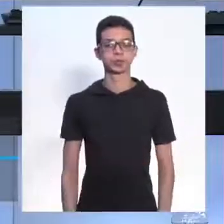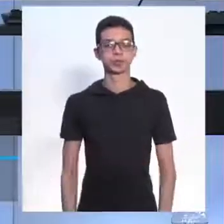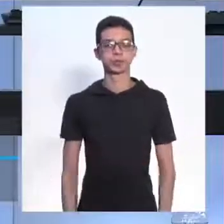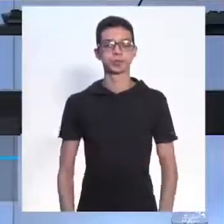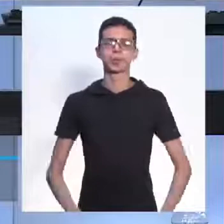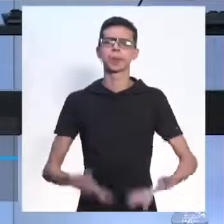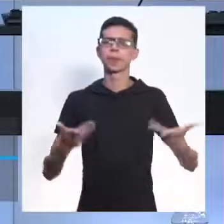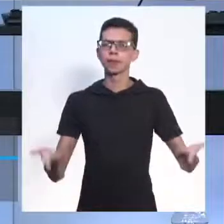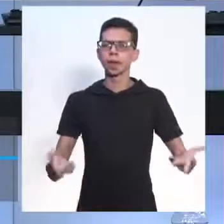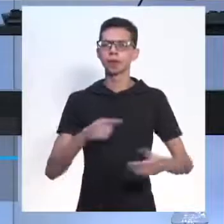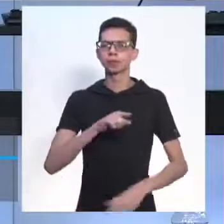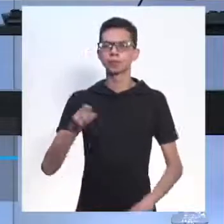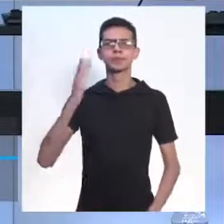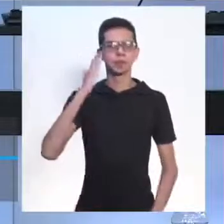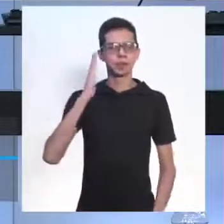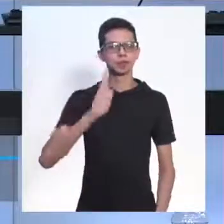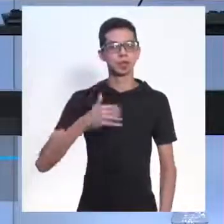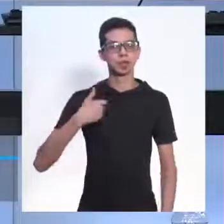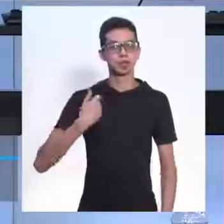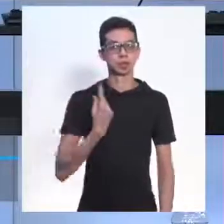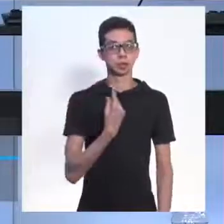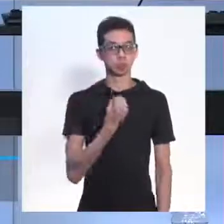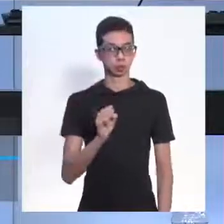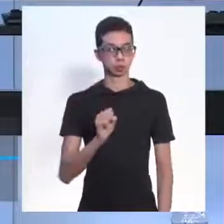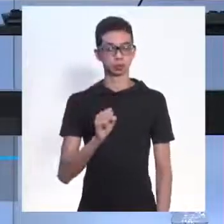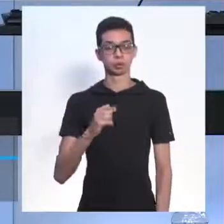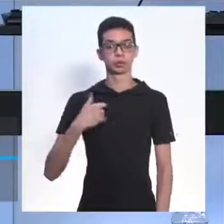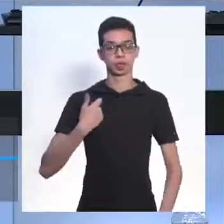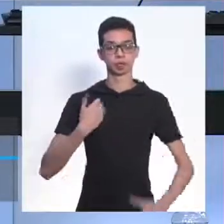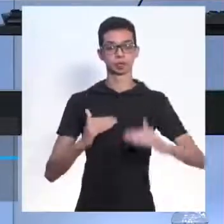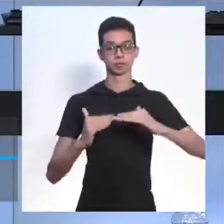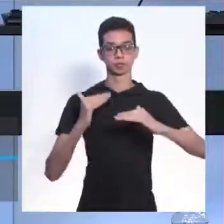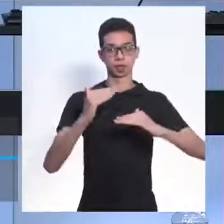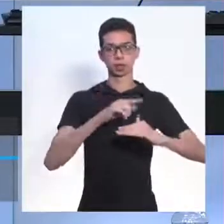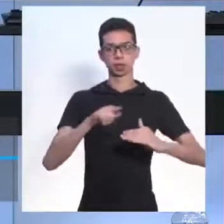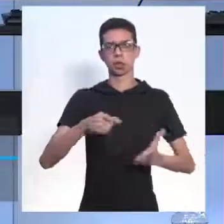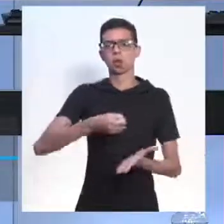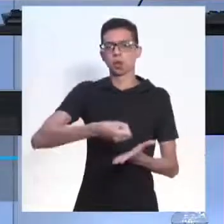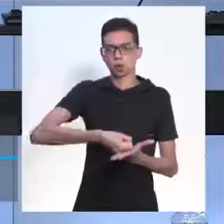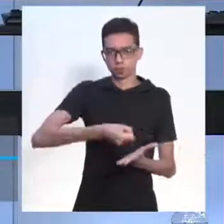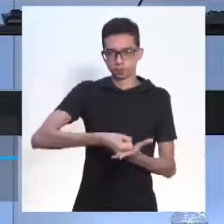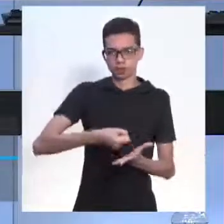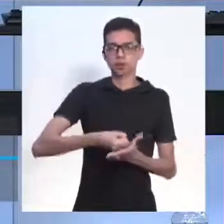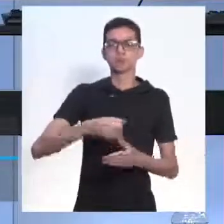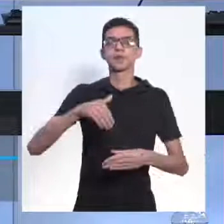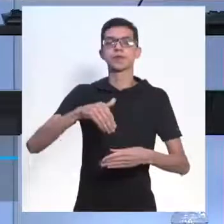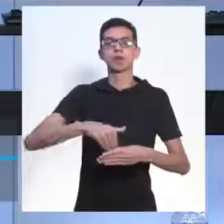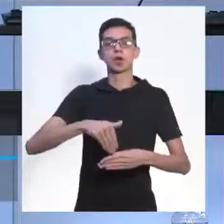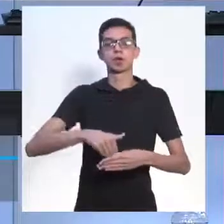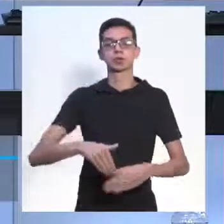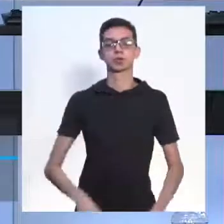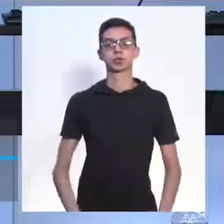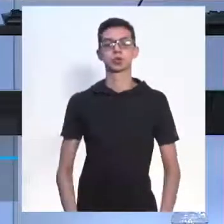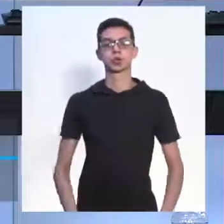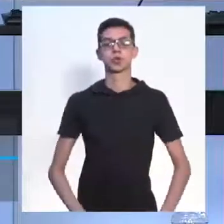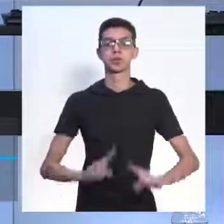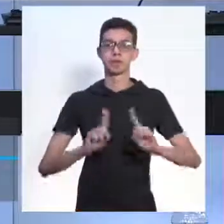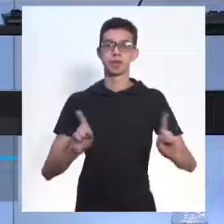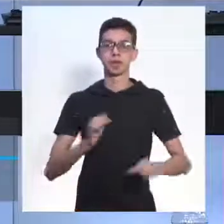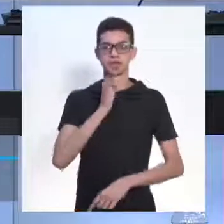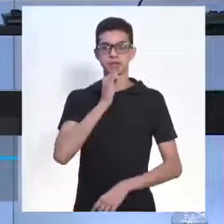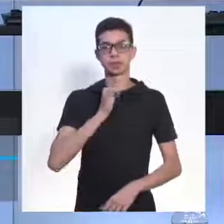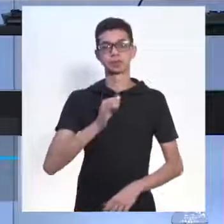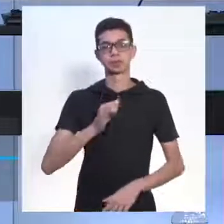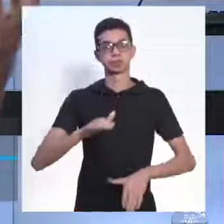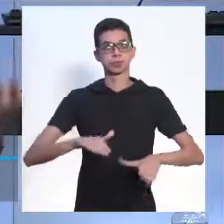né que é com 18 anos com essa maioridade nós temos obrigatoriedade do voto A não ser que por algum impedir